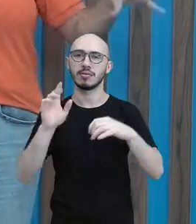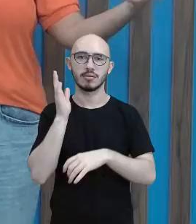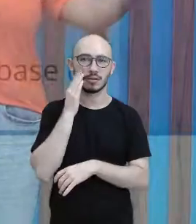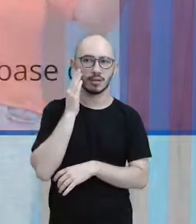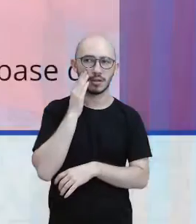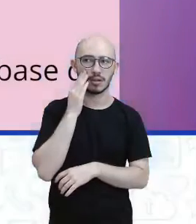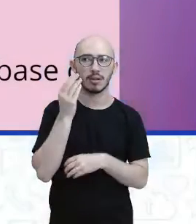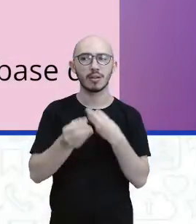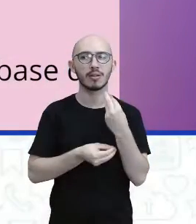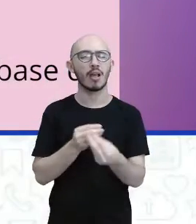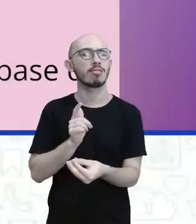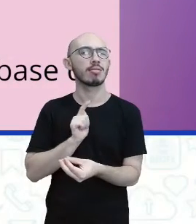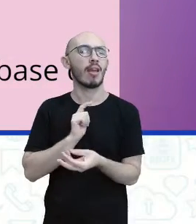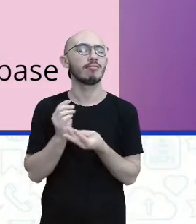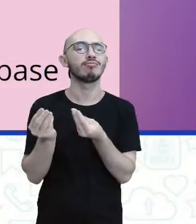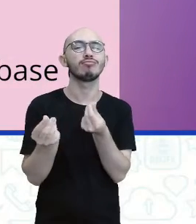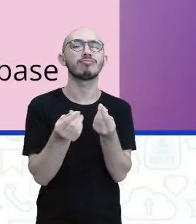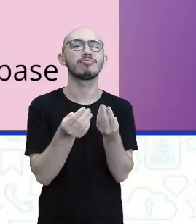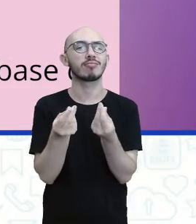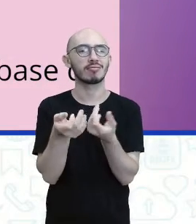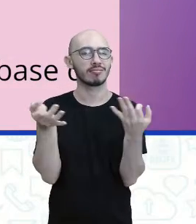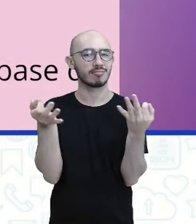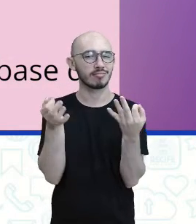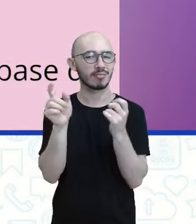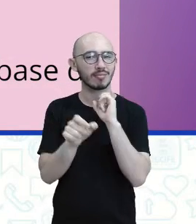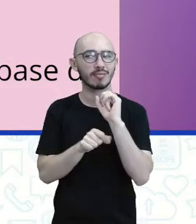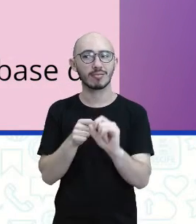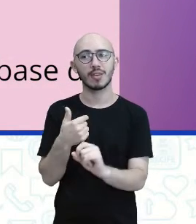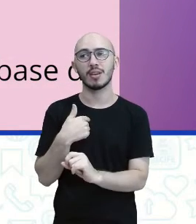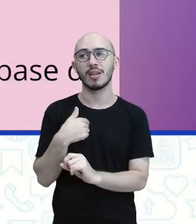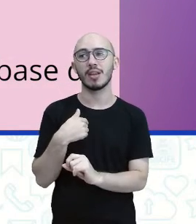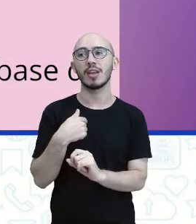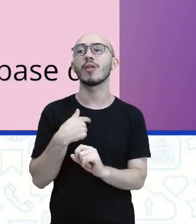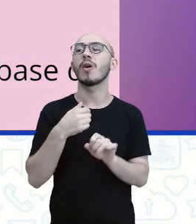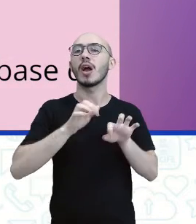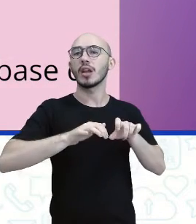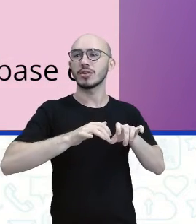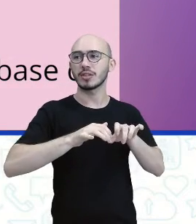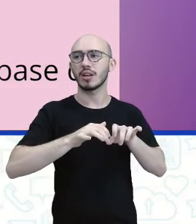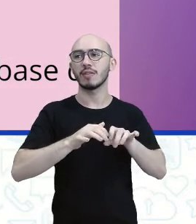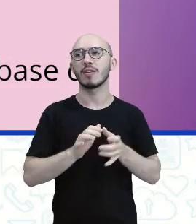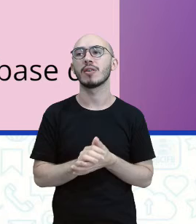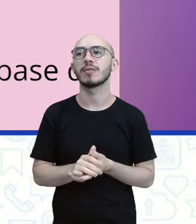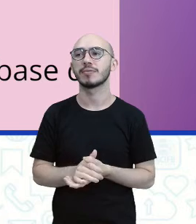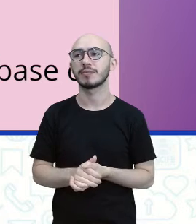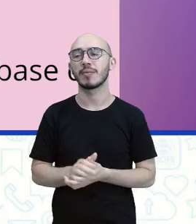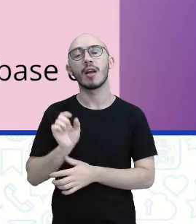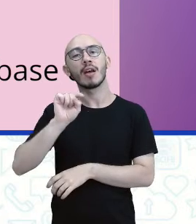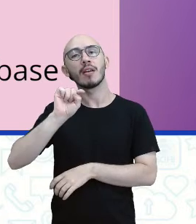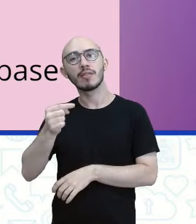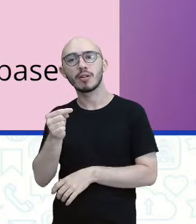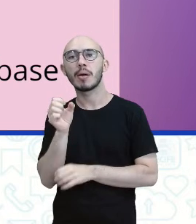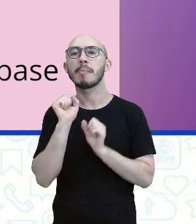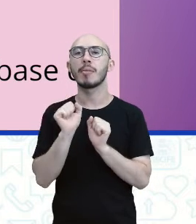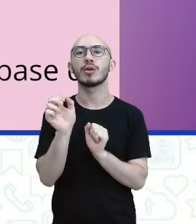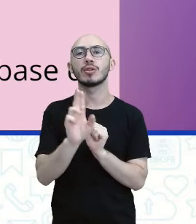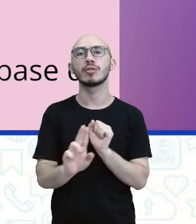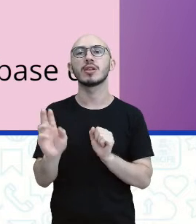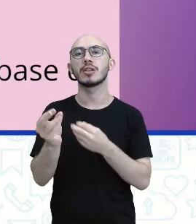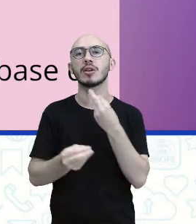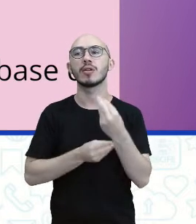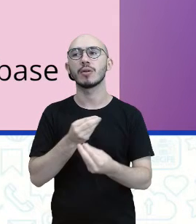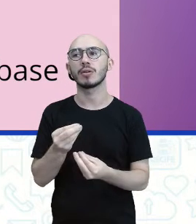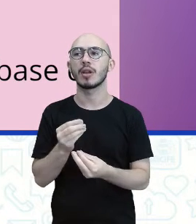por quê? Porque dá um charminho você intercalar. Eu normalmente escrevo demais assim, ó. A vírgula pode ser usada para